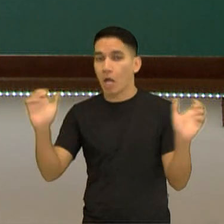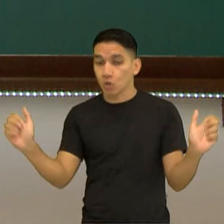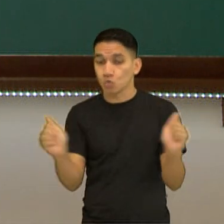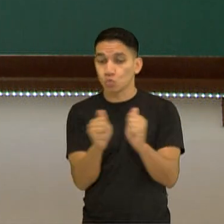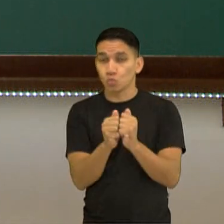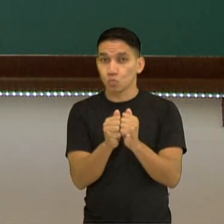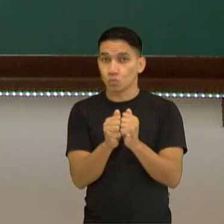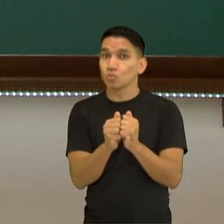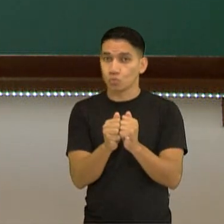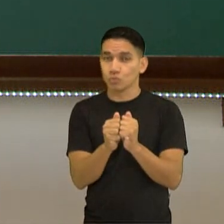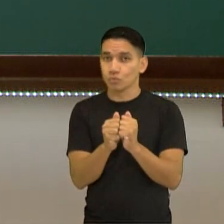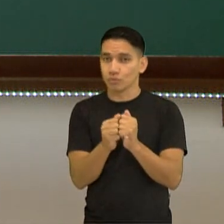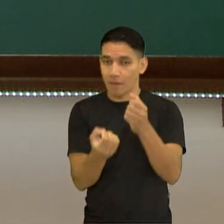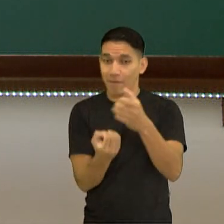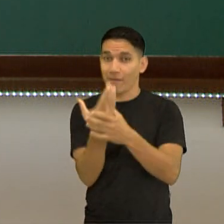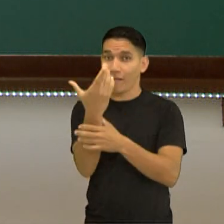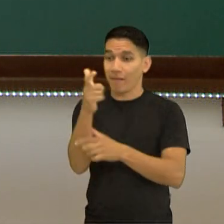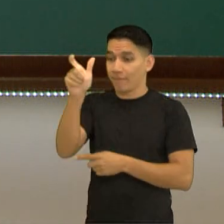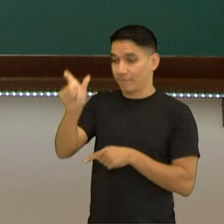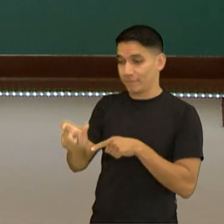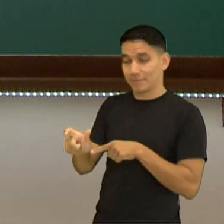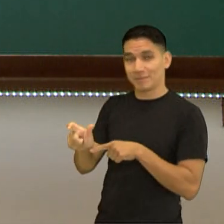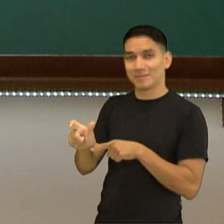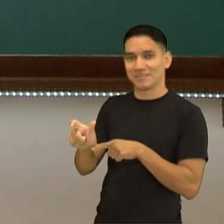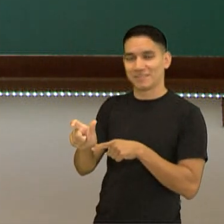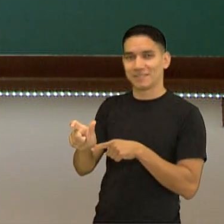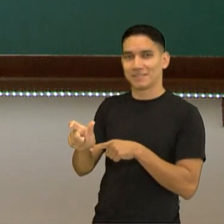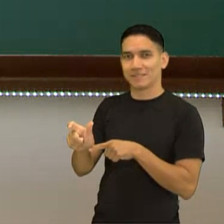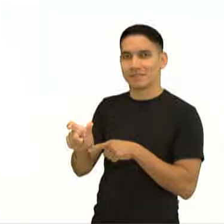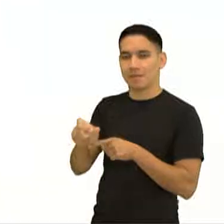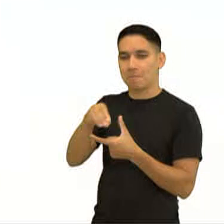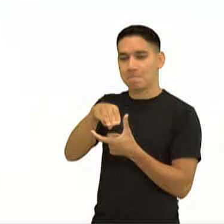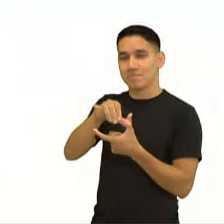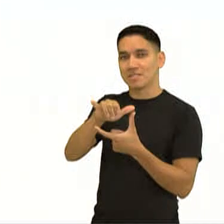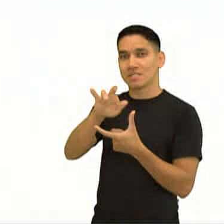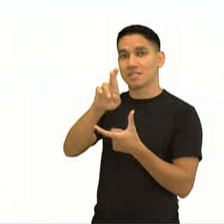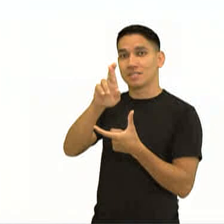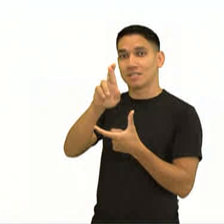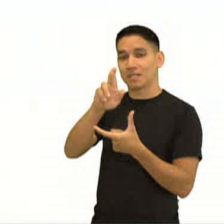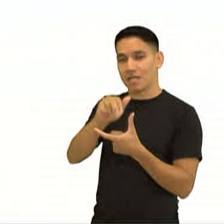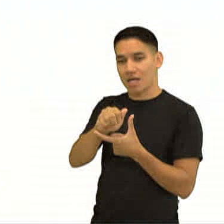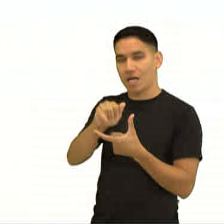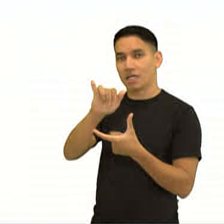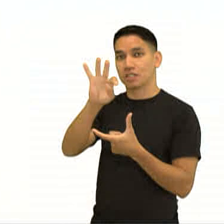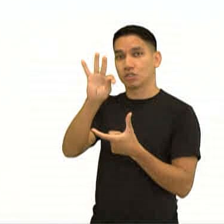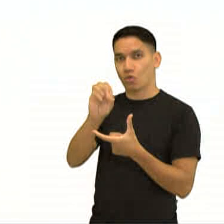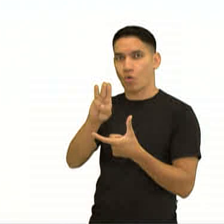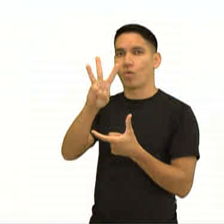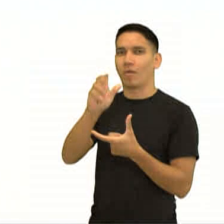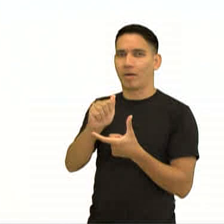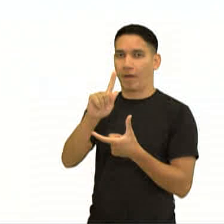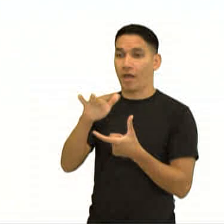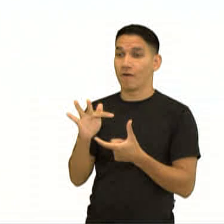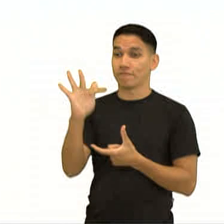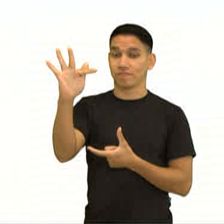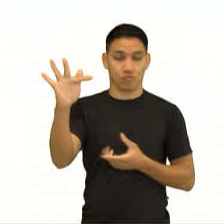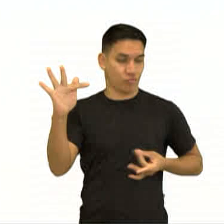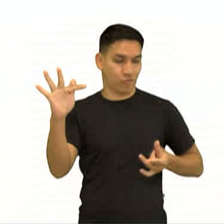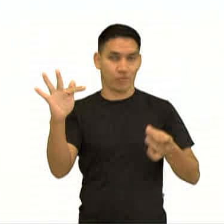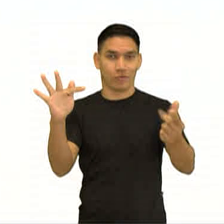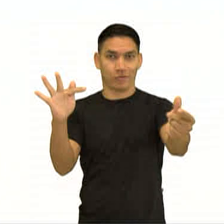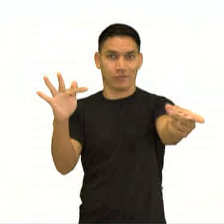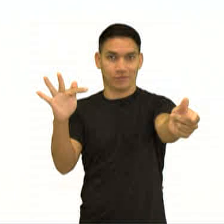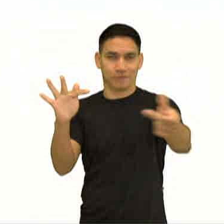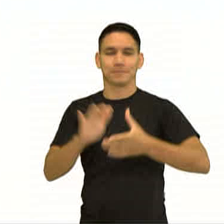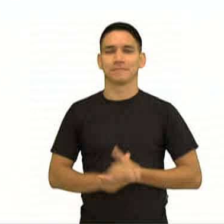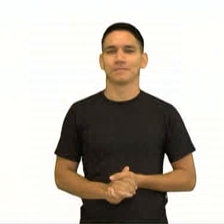juntas deram o nome do mascote Mirai Toa. Future and Eternity, futuro e eternidade.